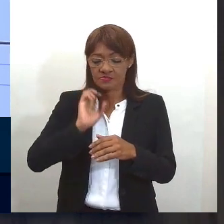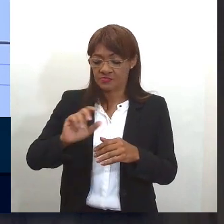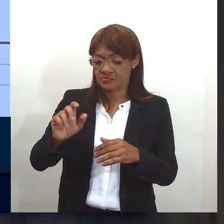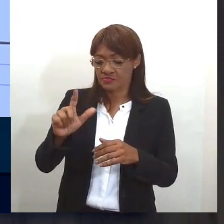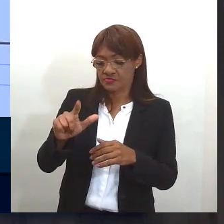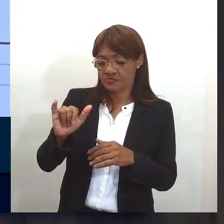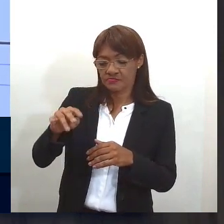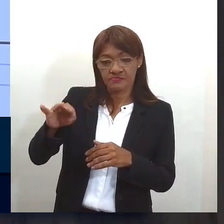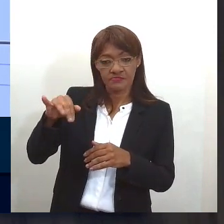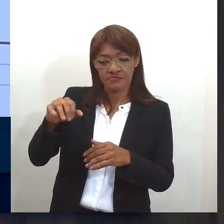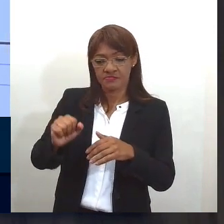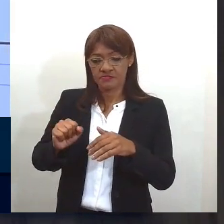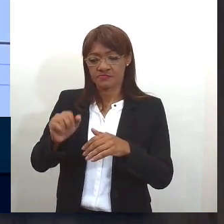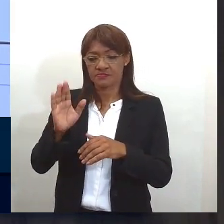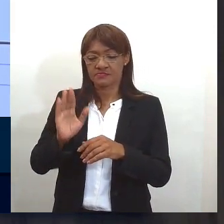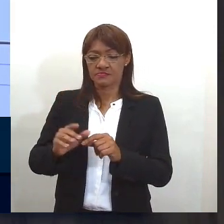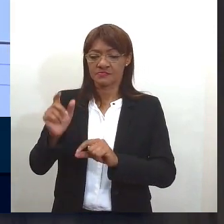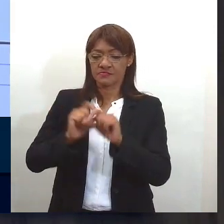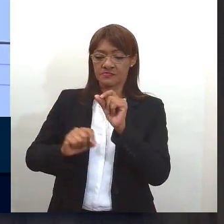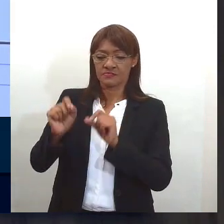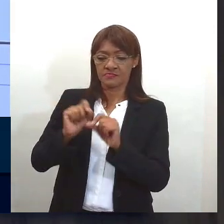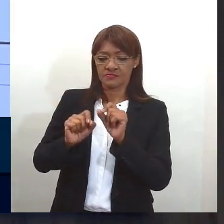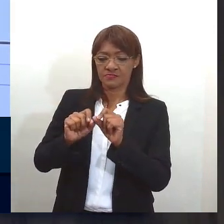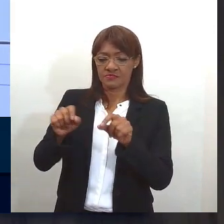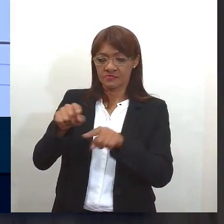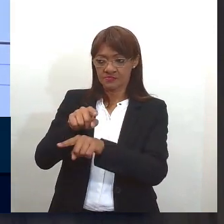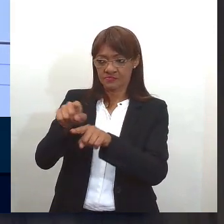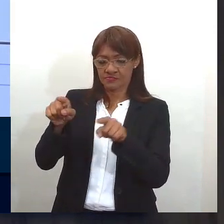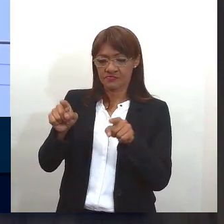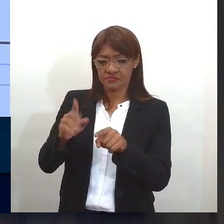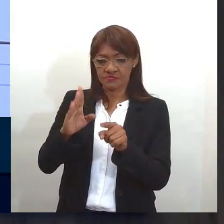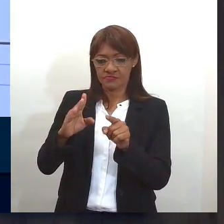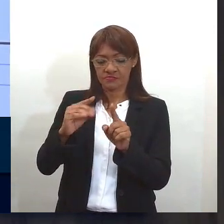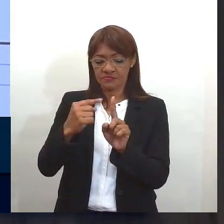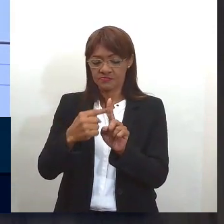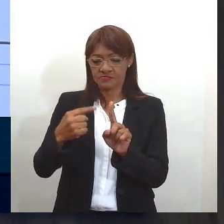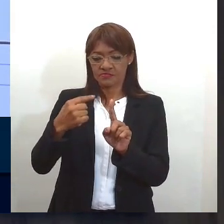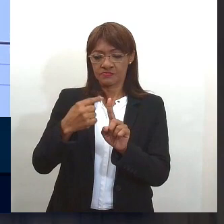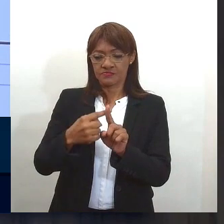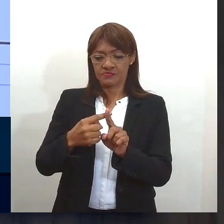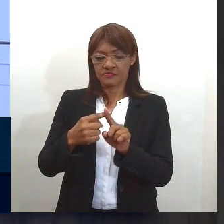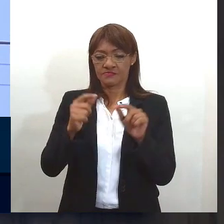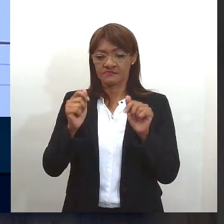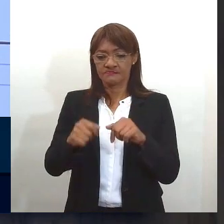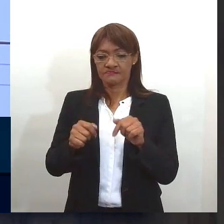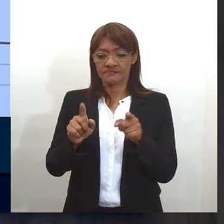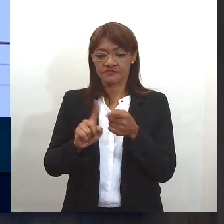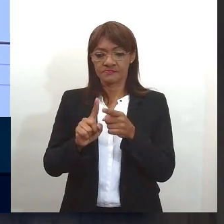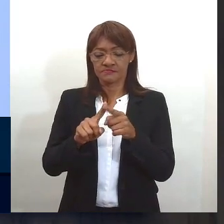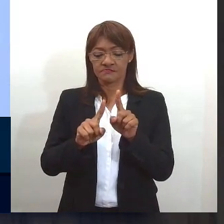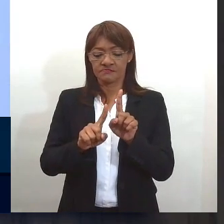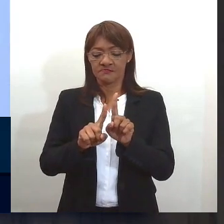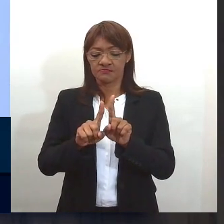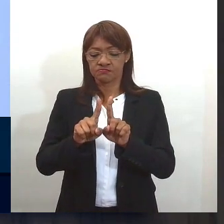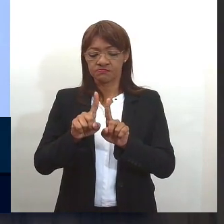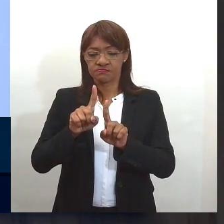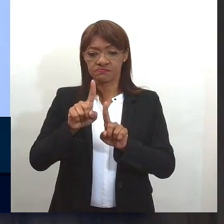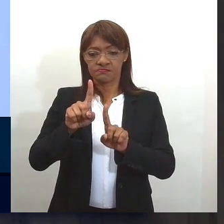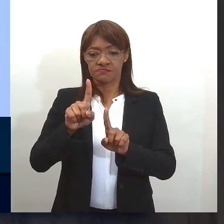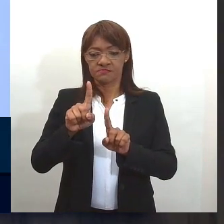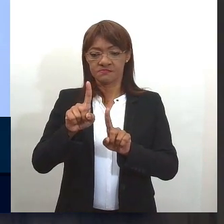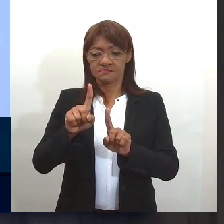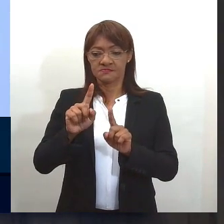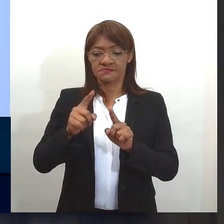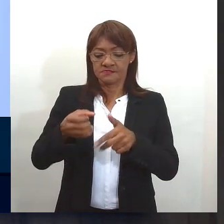Então, se você aumenta a receita corrente líquida, dá um espaço para poder aumentar as despesas também, sem comprometer a responsabilidade fiscal.